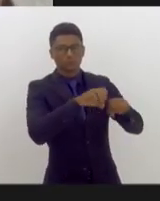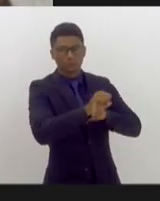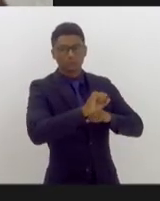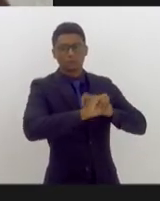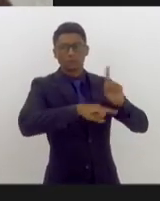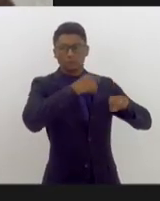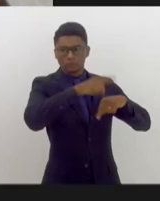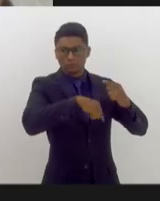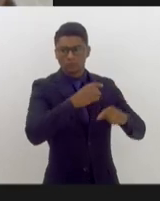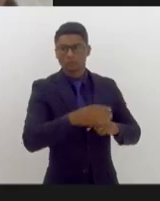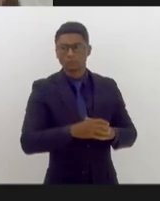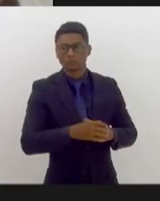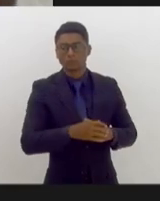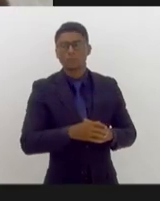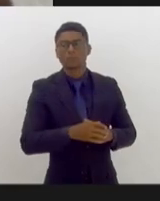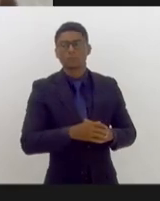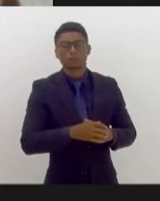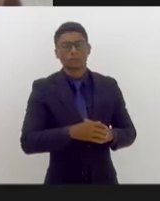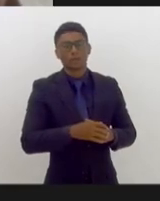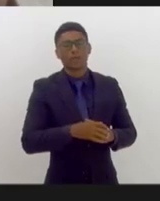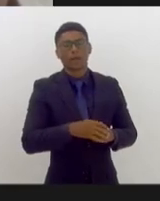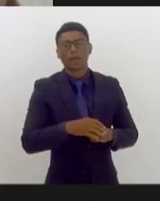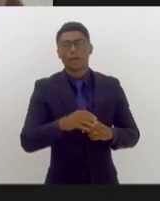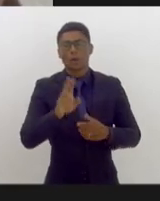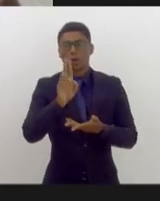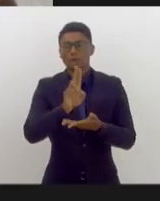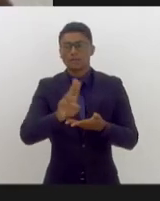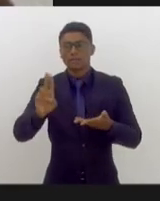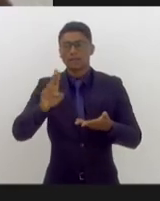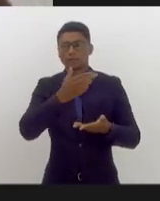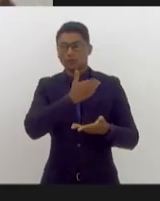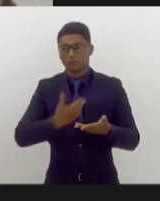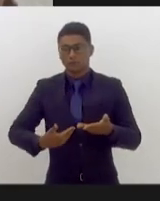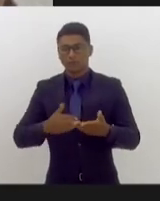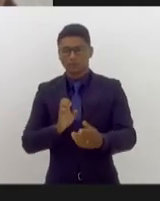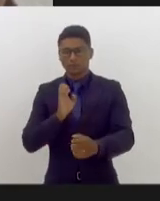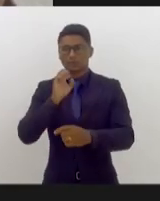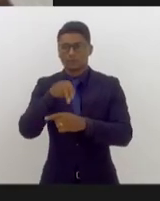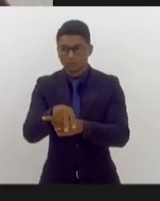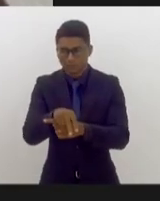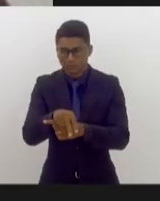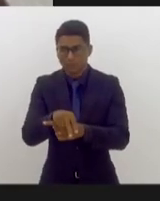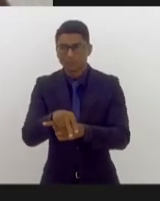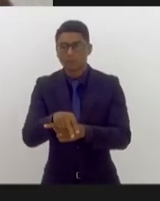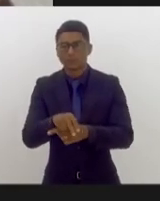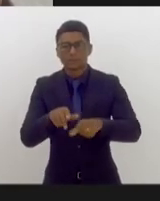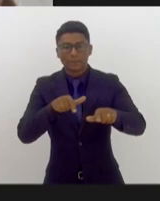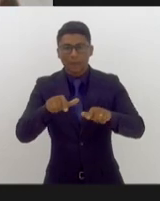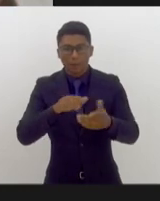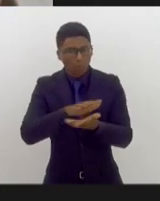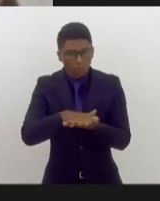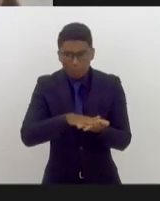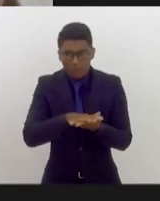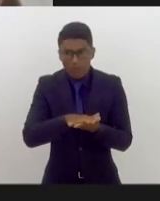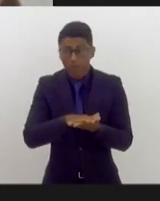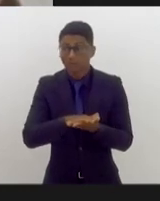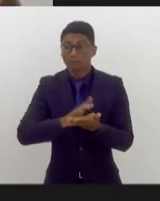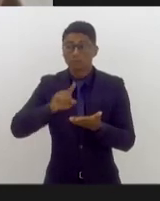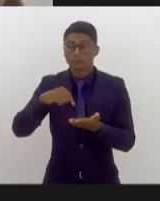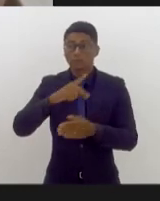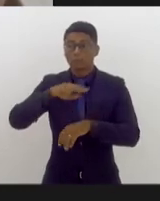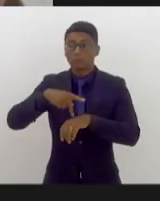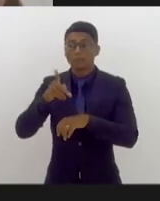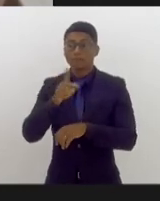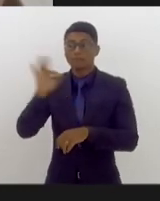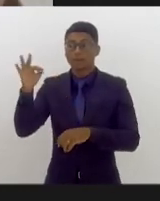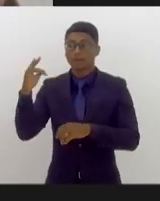universidade pública, e aí não consegui emprego aqui e fui contratada pela França. Então, se ela foi